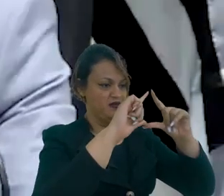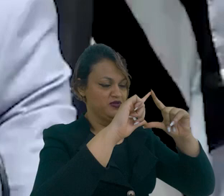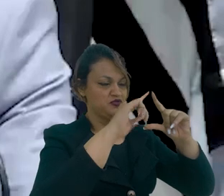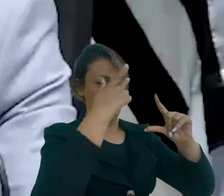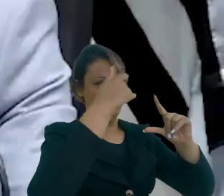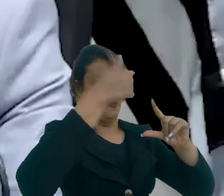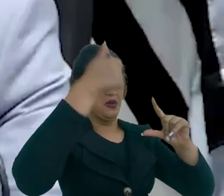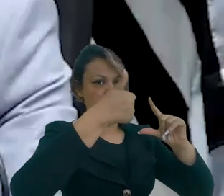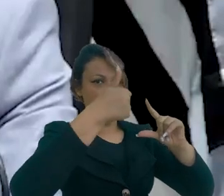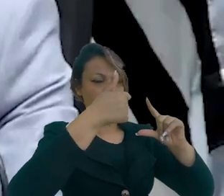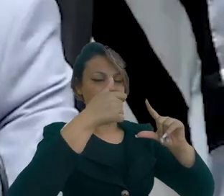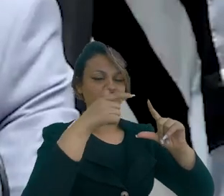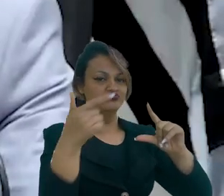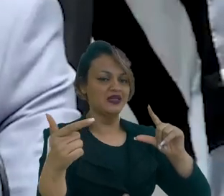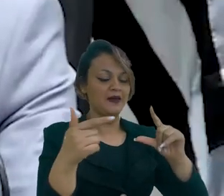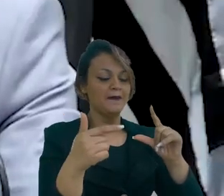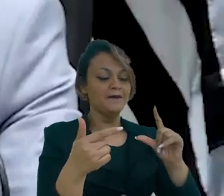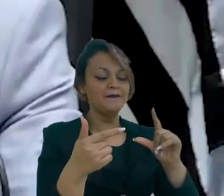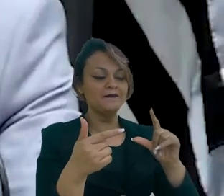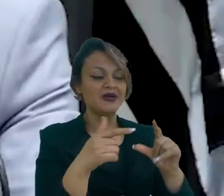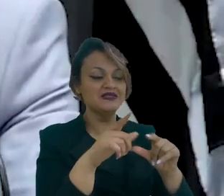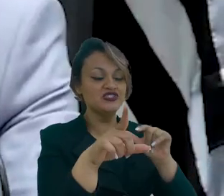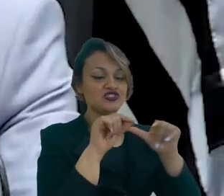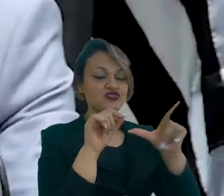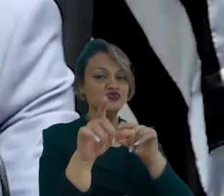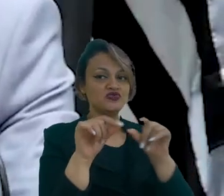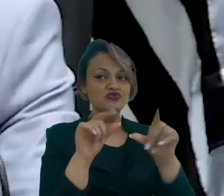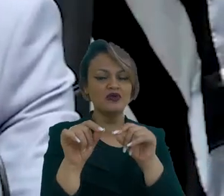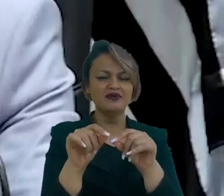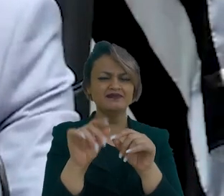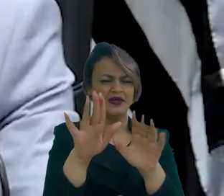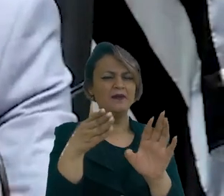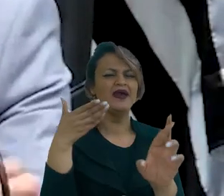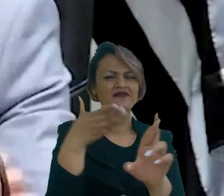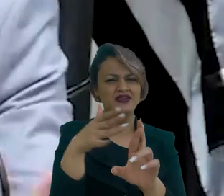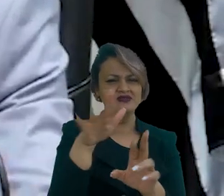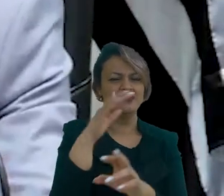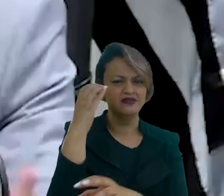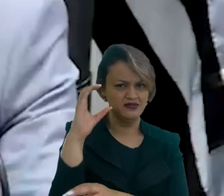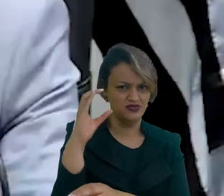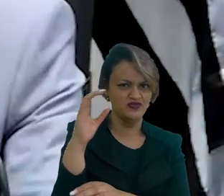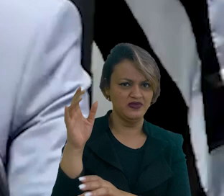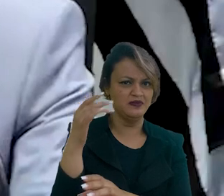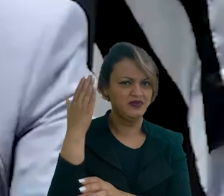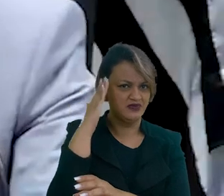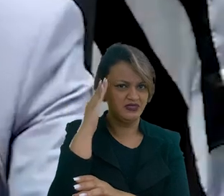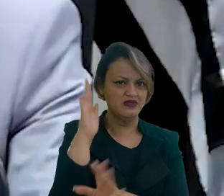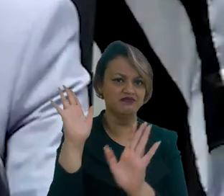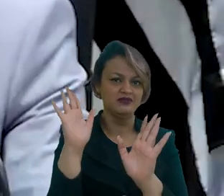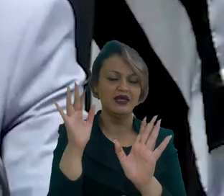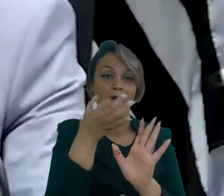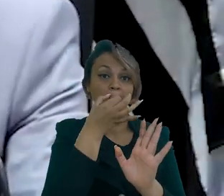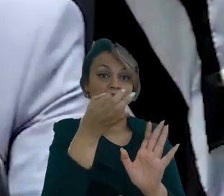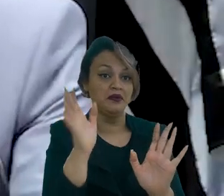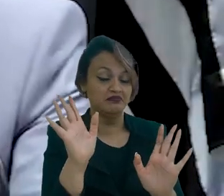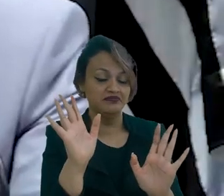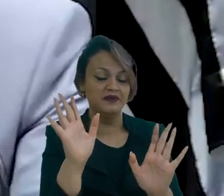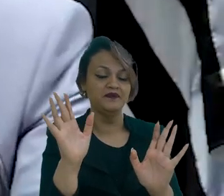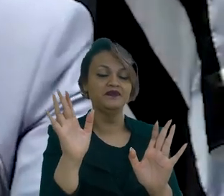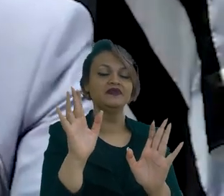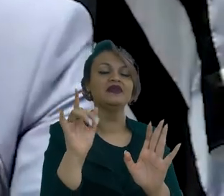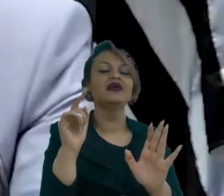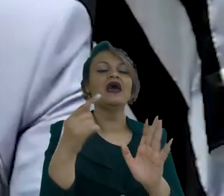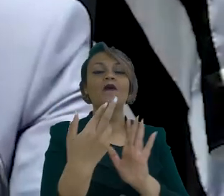há uma hierarquia preliminar mas há uma escolha de fontes Nossa apenas fazer uma referência científica e essa maneira me isenta